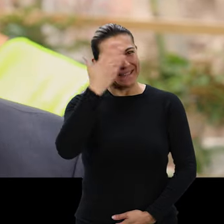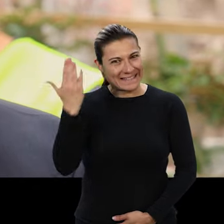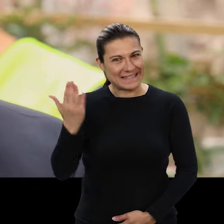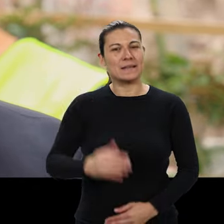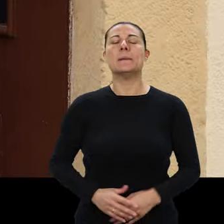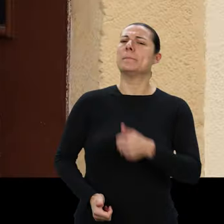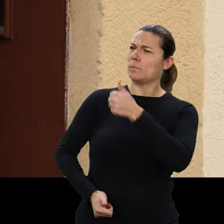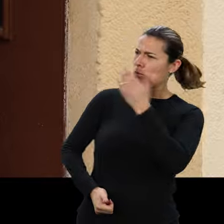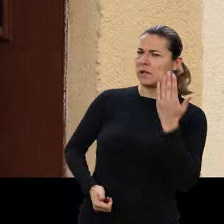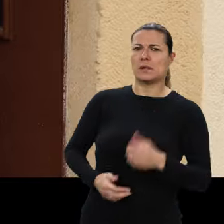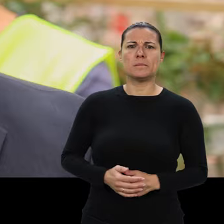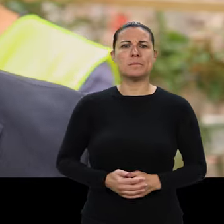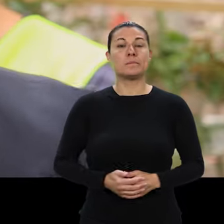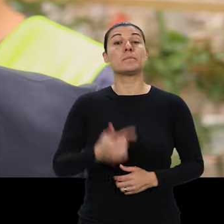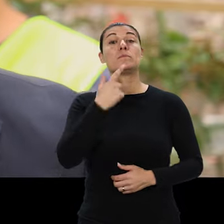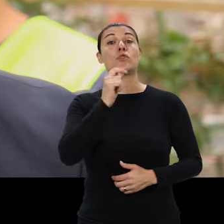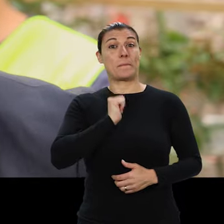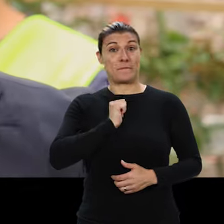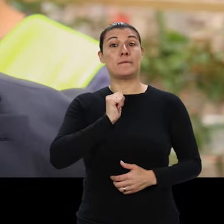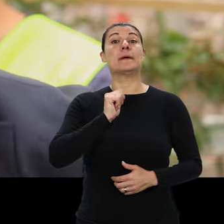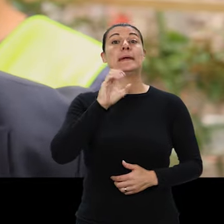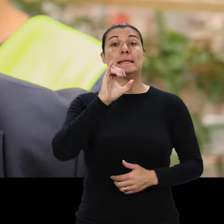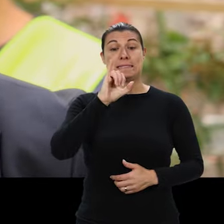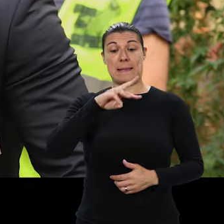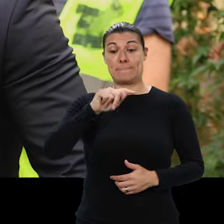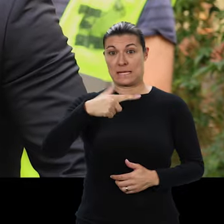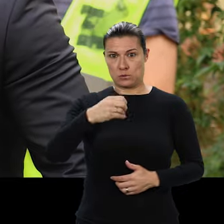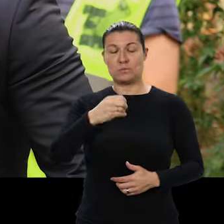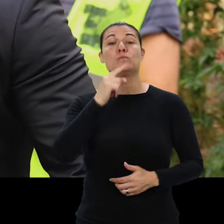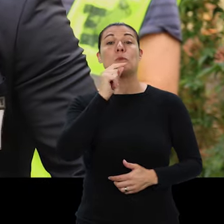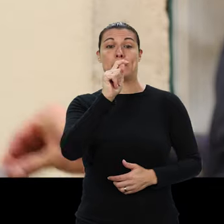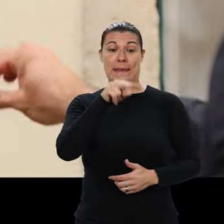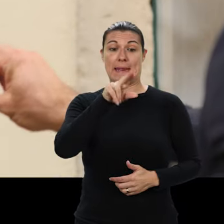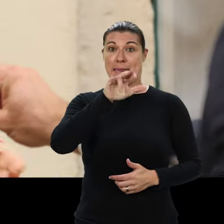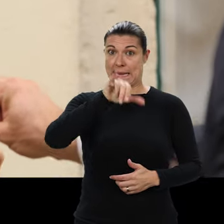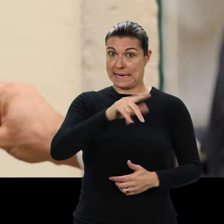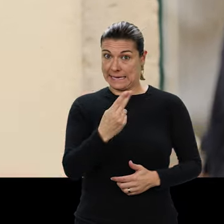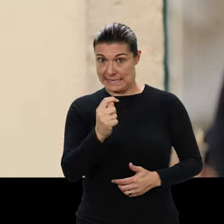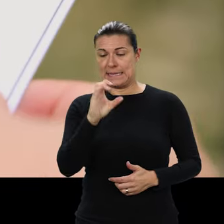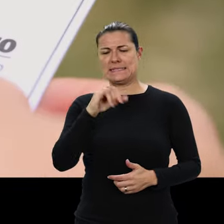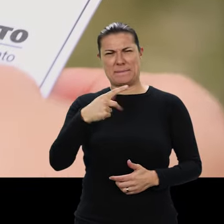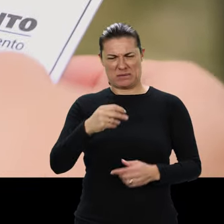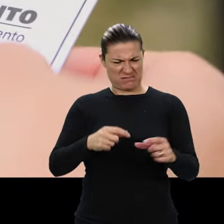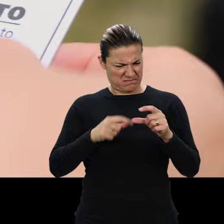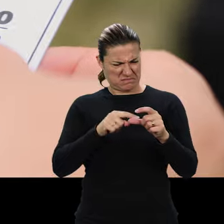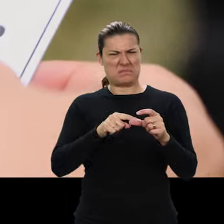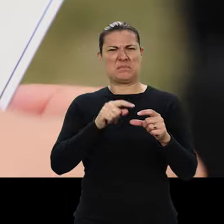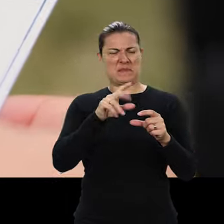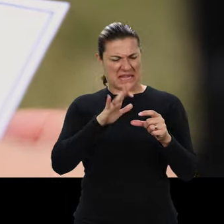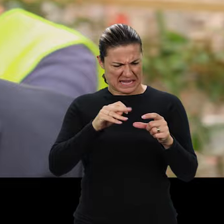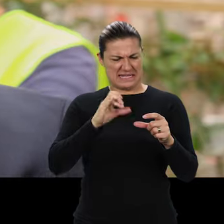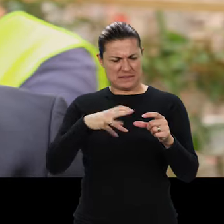Bom dia. Bom dia. O meu nome é Cimento. Henrique Cimento. Henrique